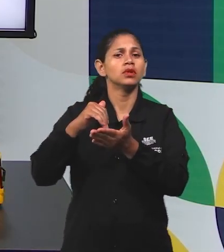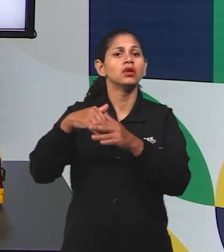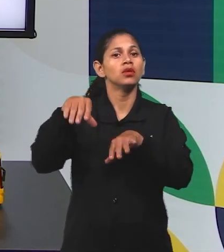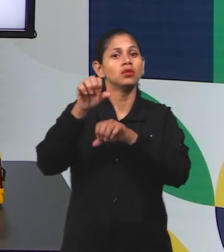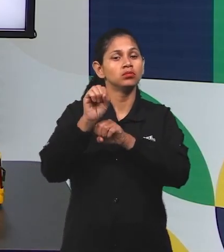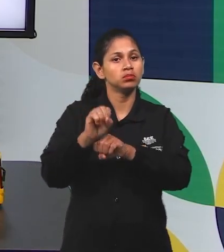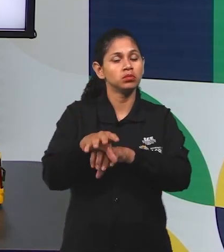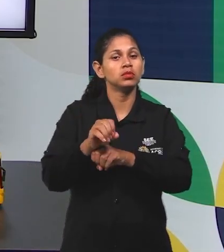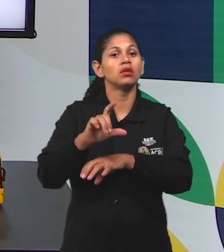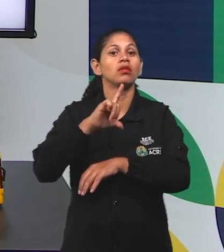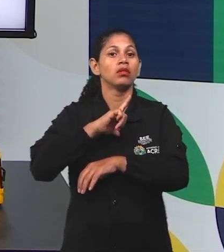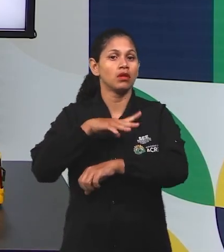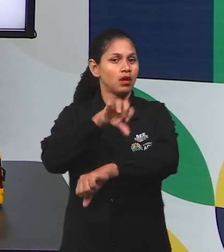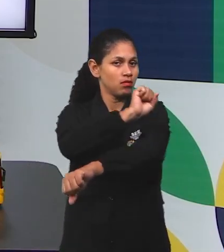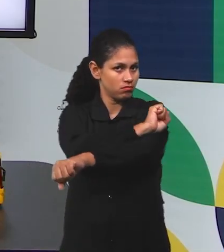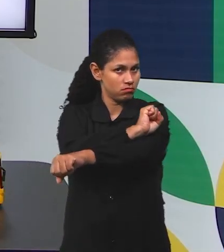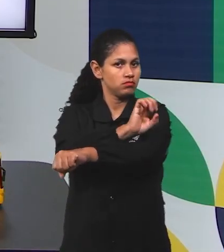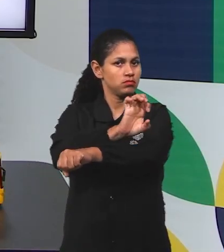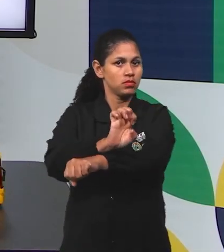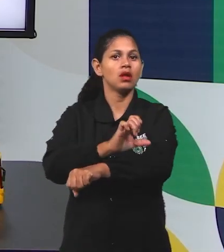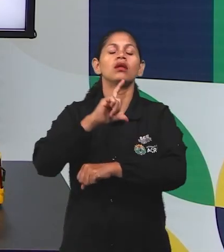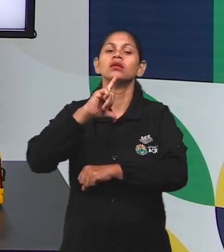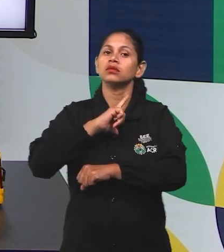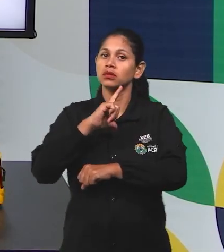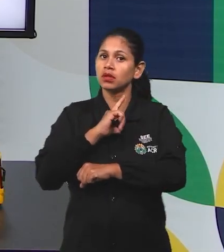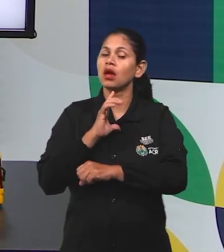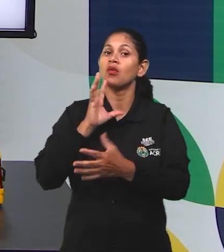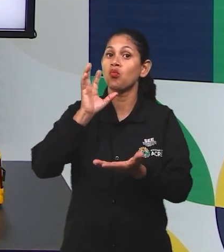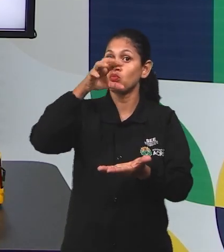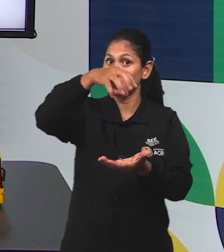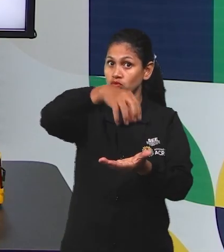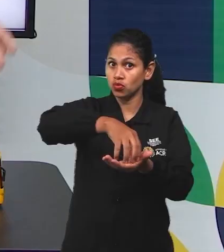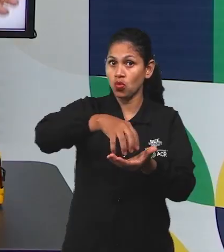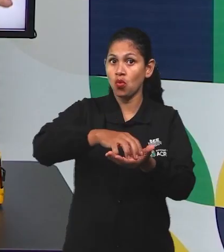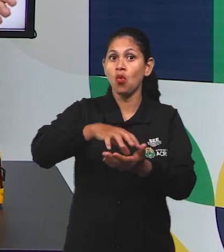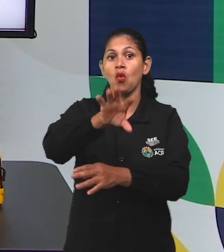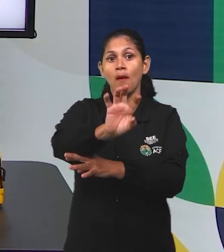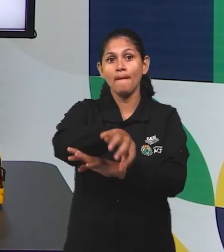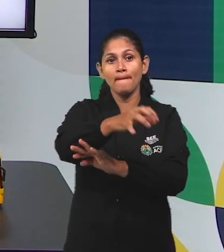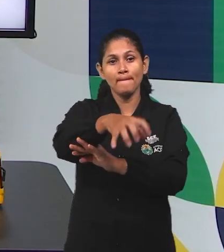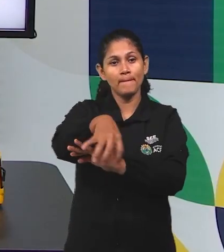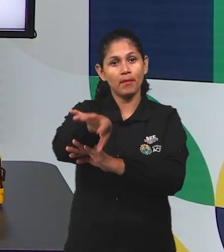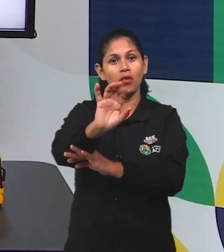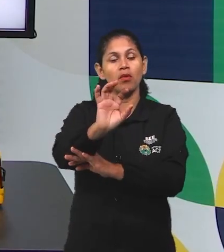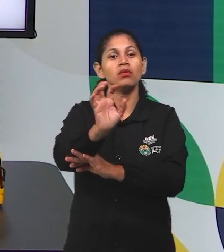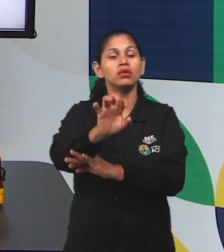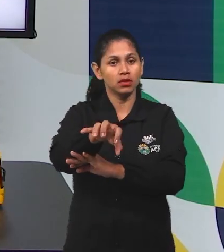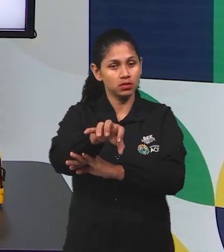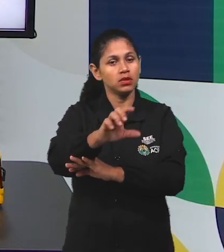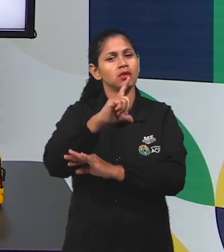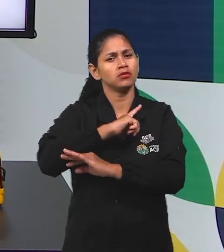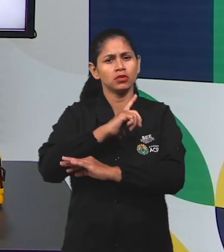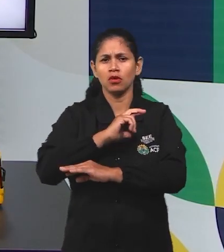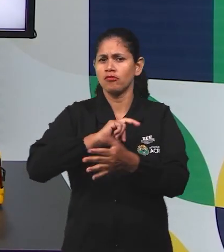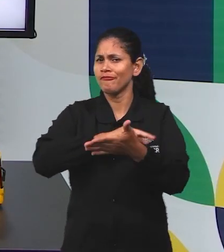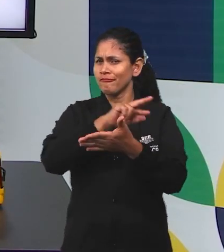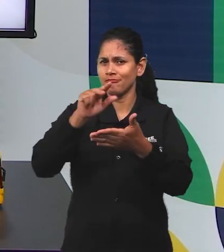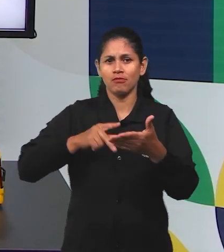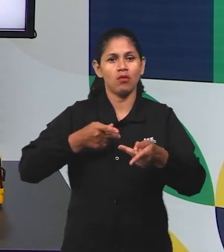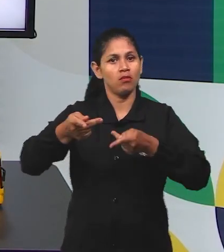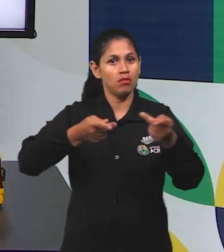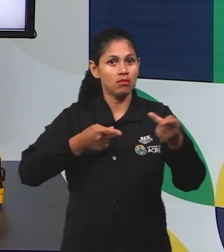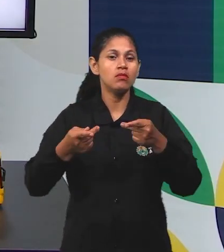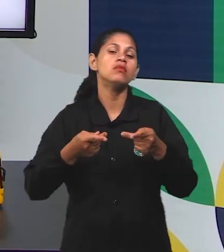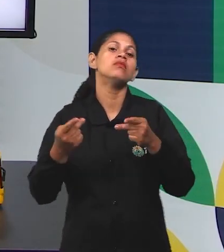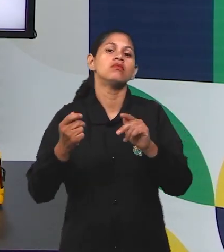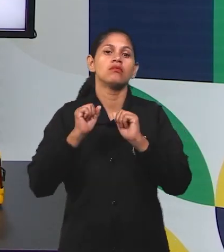núcleo de robótica educacional para atender você. E dentre os diversos projetos que lá existem, eu trouxe esses dois projetos que